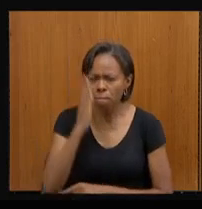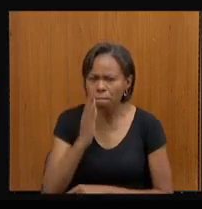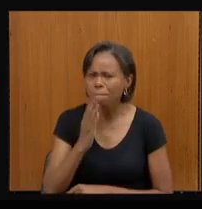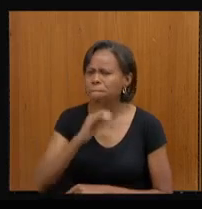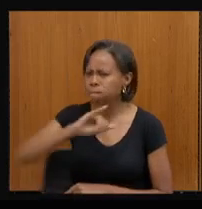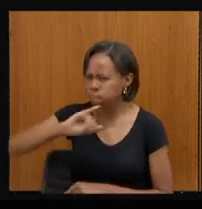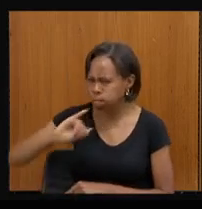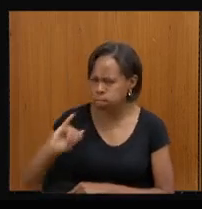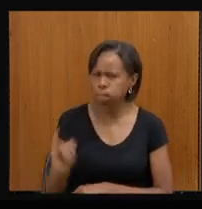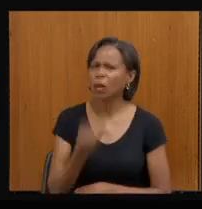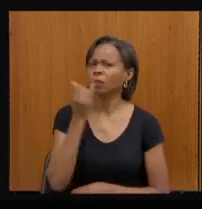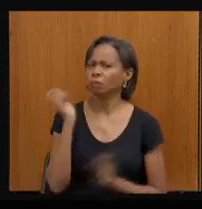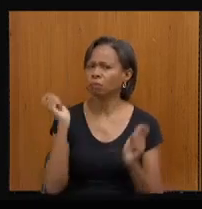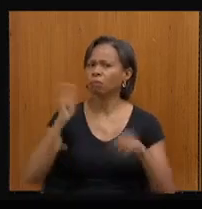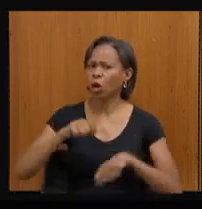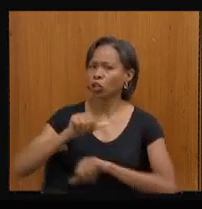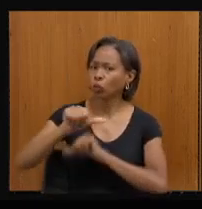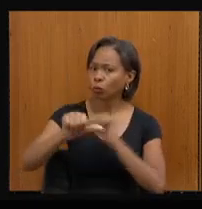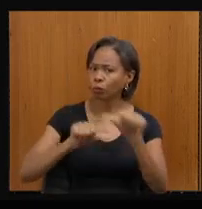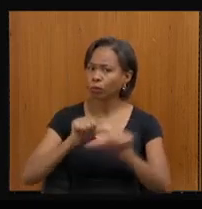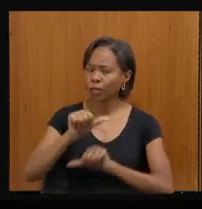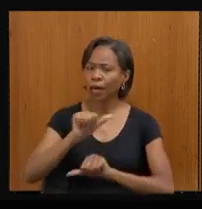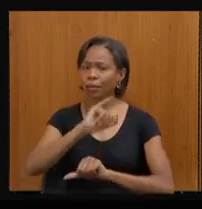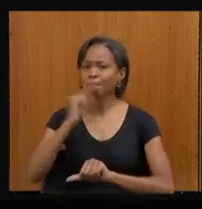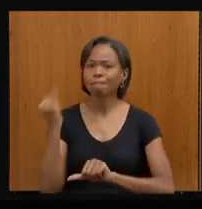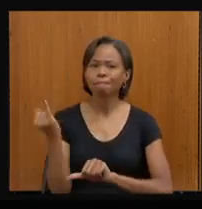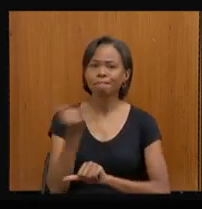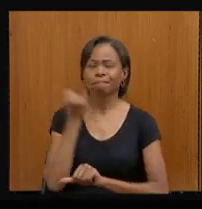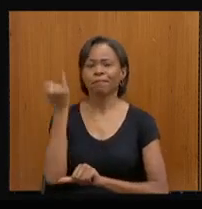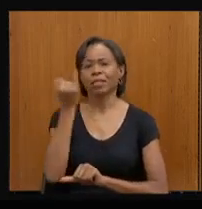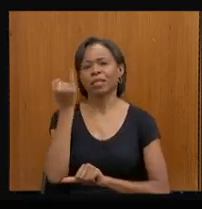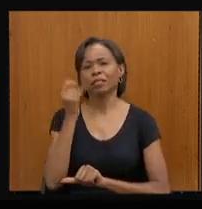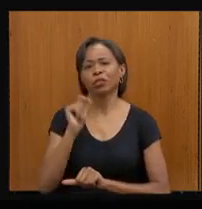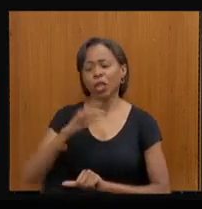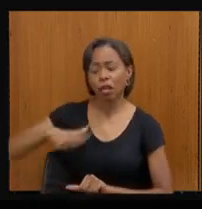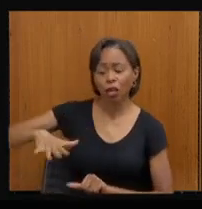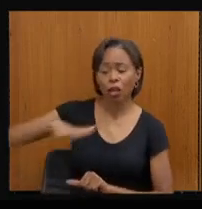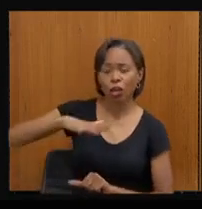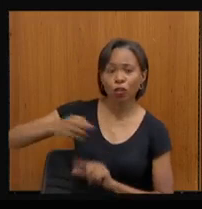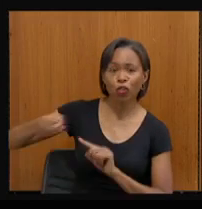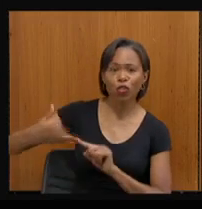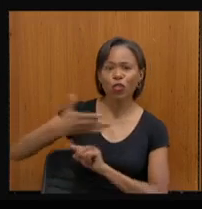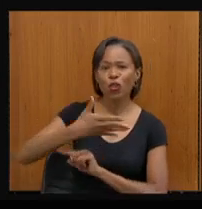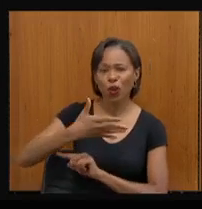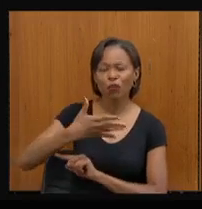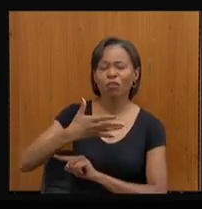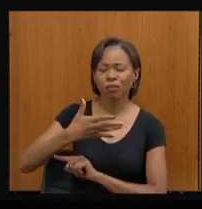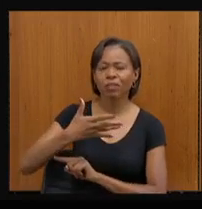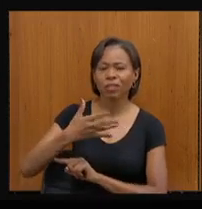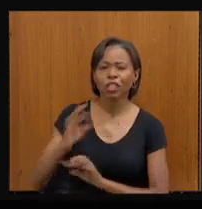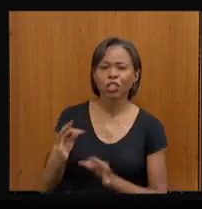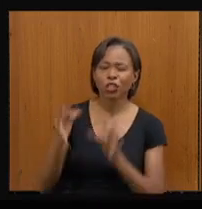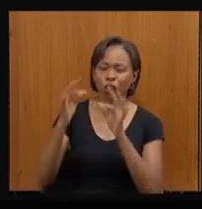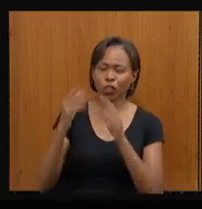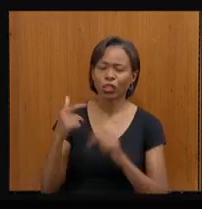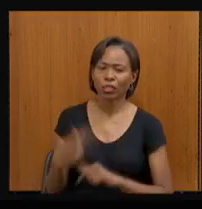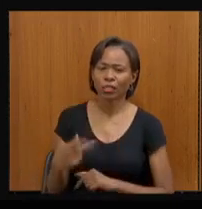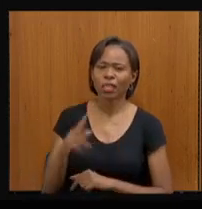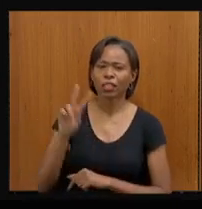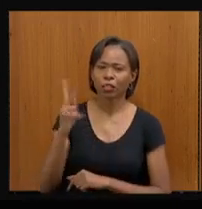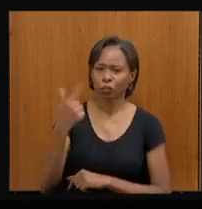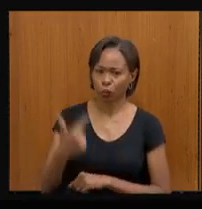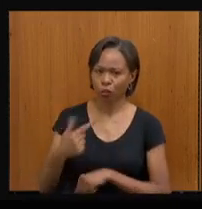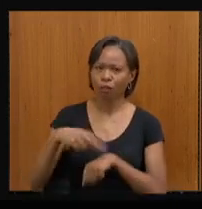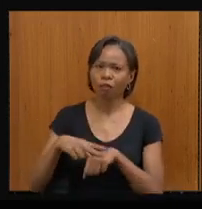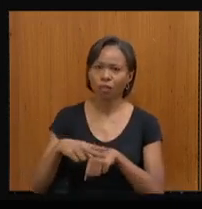oportunidade se transformar o importante Player do Globo Mercado bilionário de dendê e